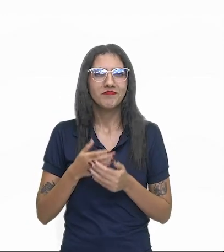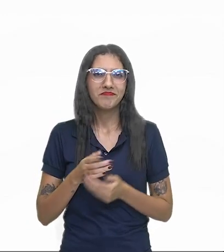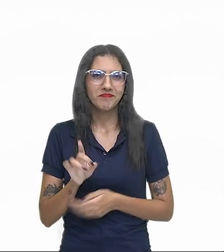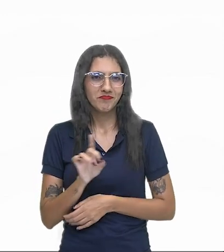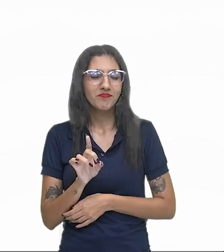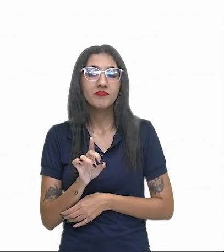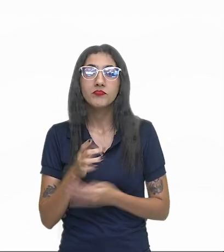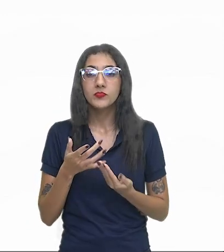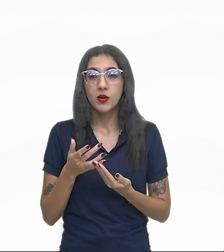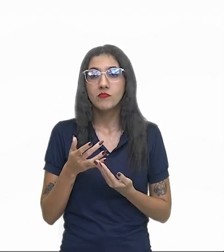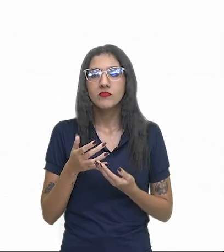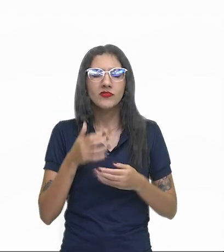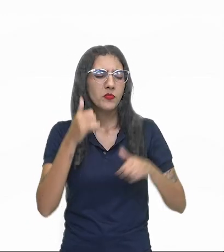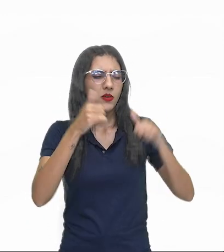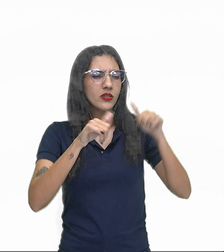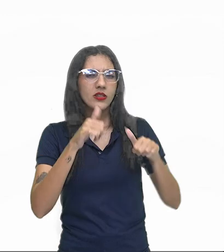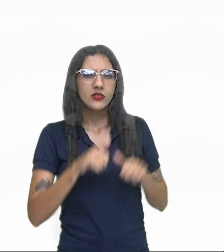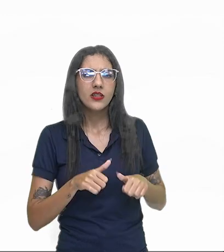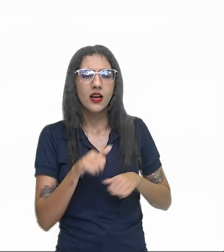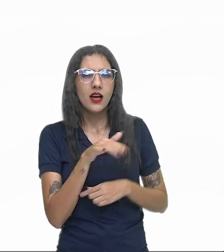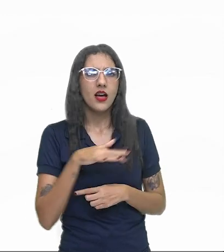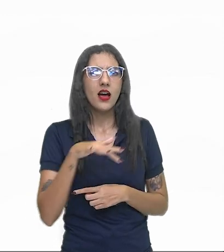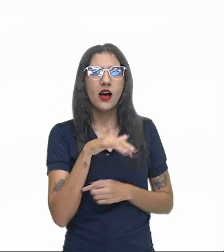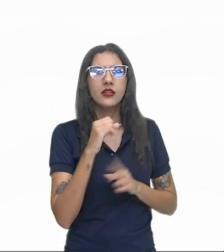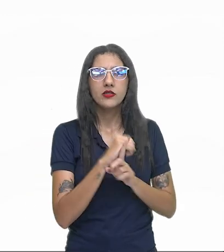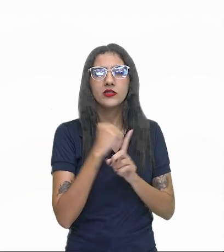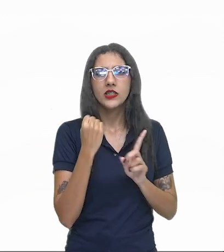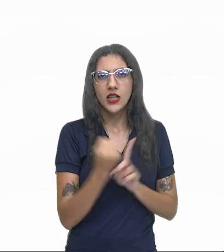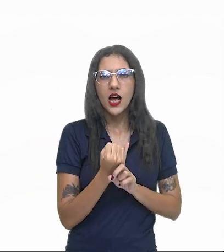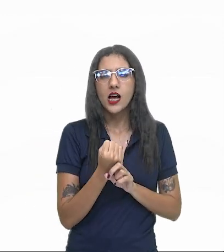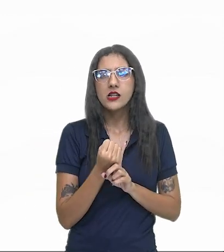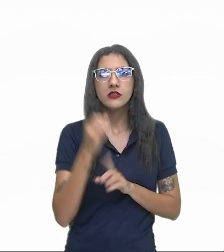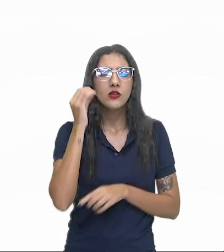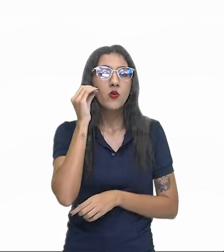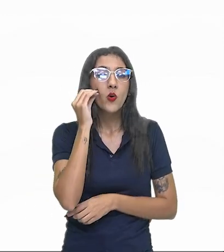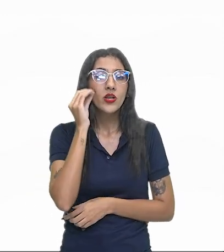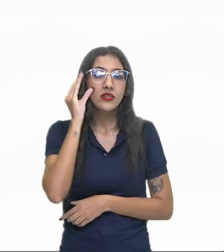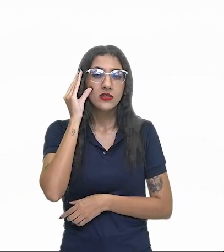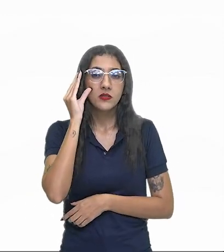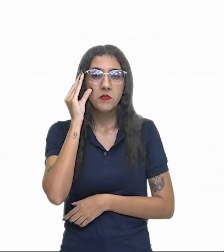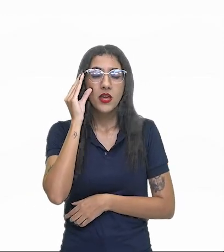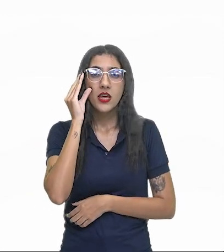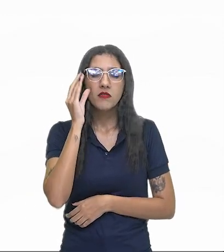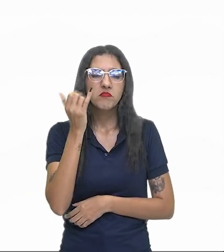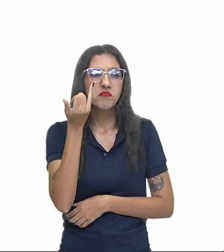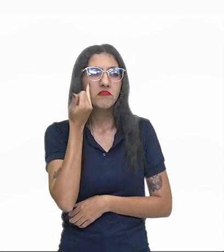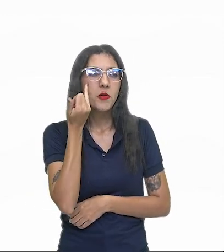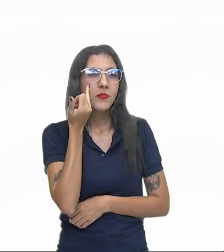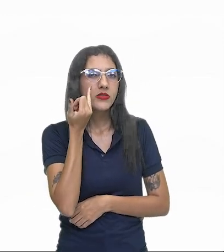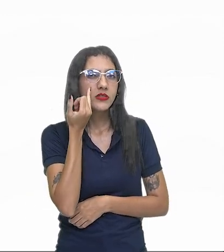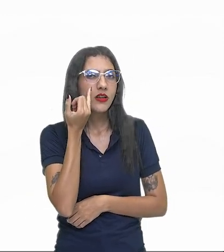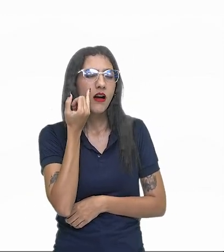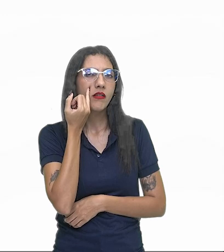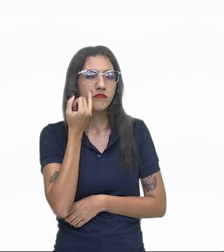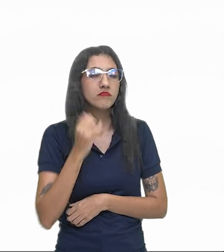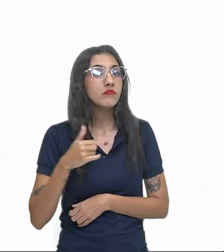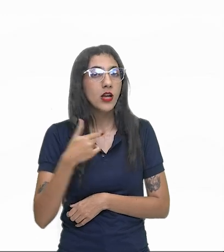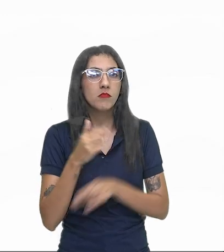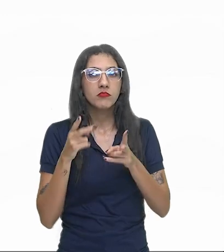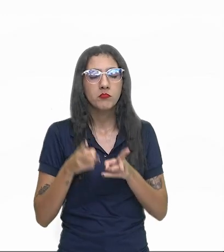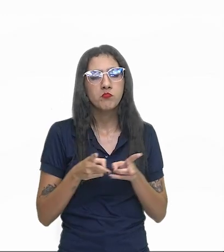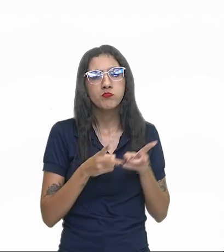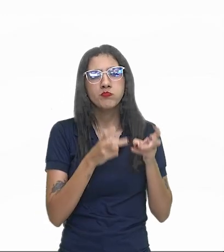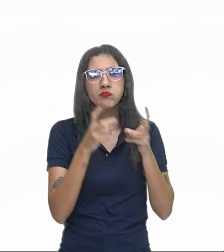nós analisarmos a sociedade, se nós temos o conhecimento, se nós buscamos a informação, nós vamos perceber